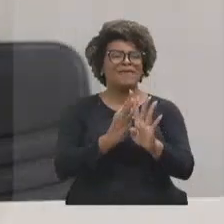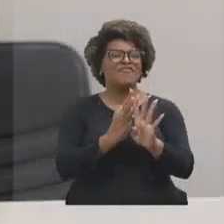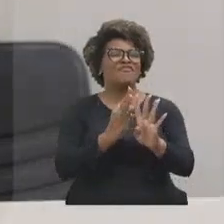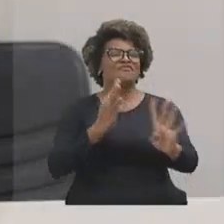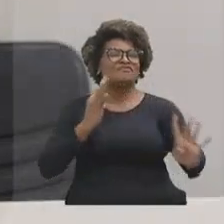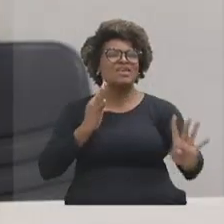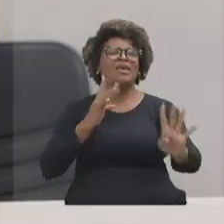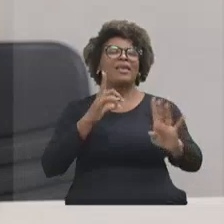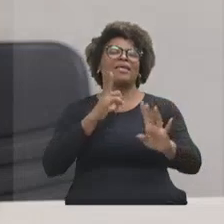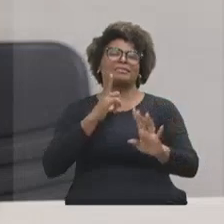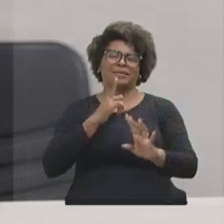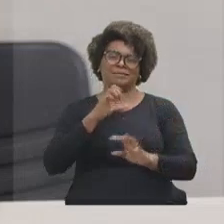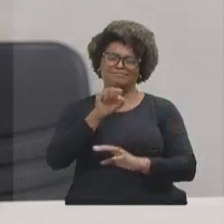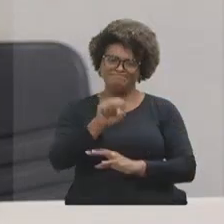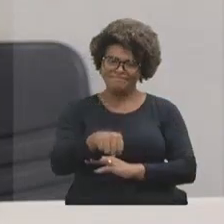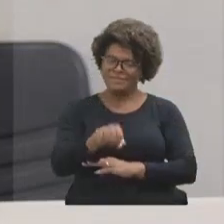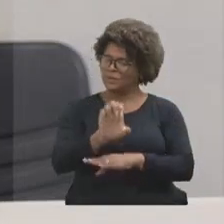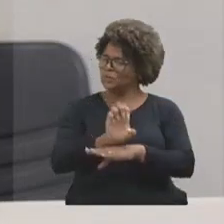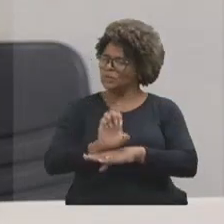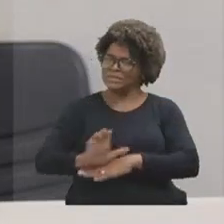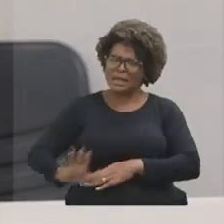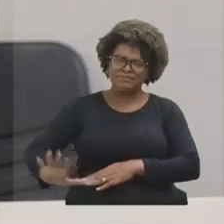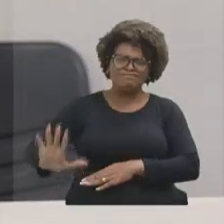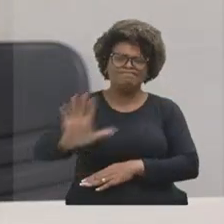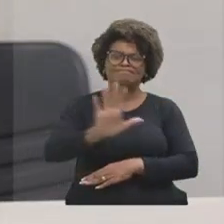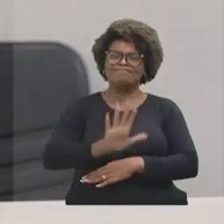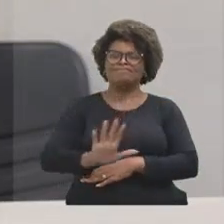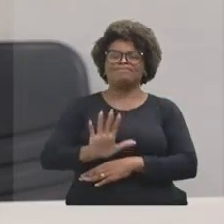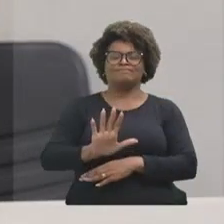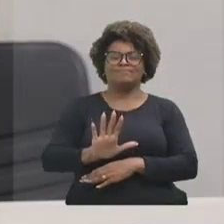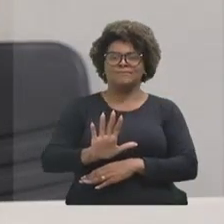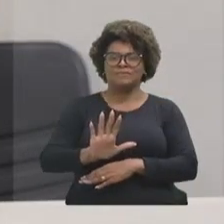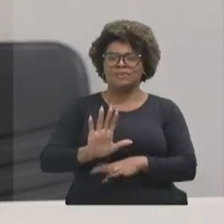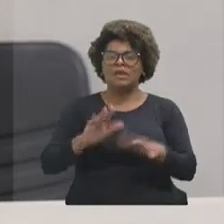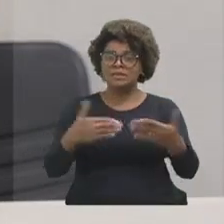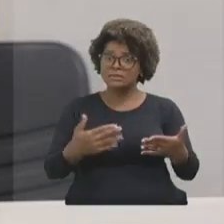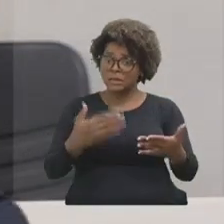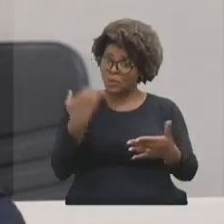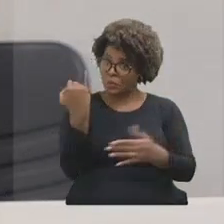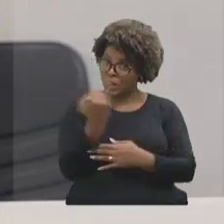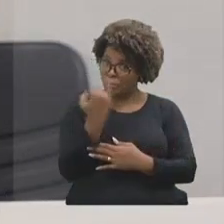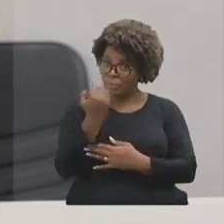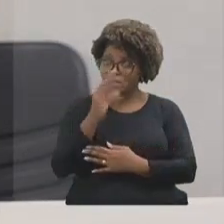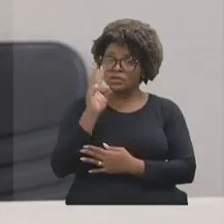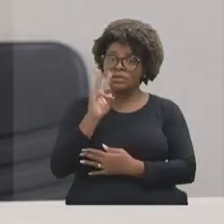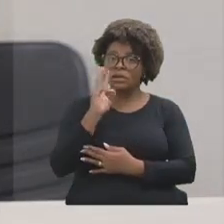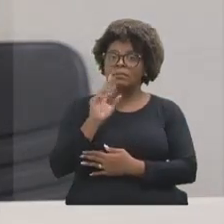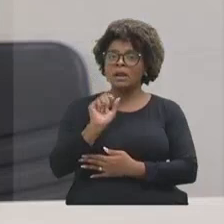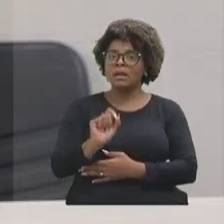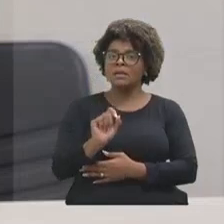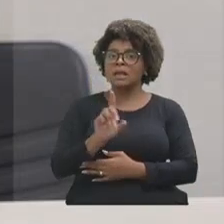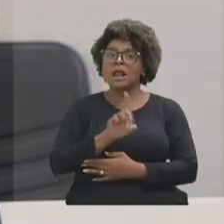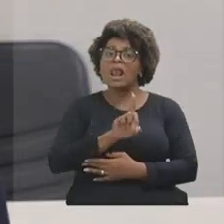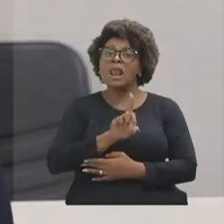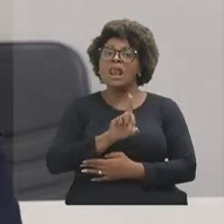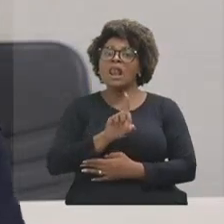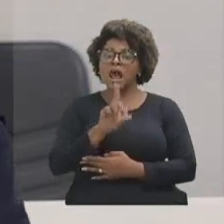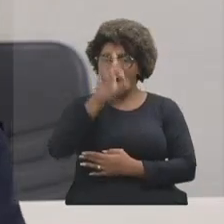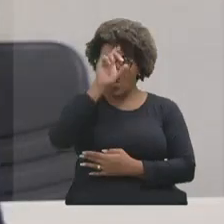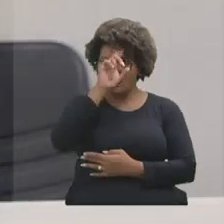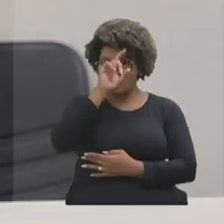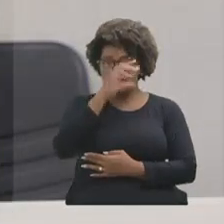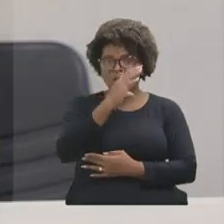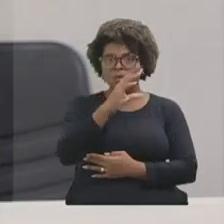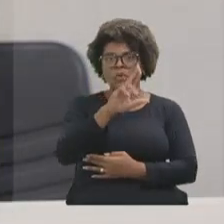diagnóstico vai aumentar a fila então é importante lembrar isso vale muito para o hospital da fundação Cristiano Varela Deputado